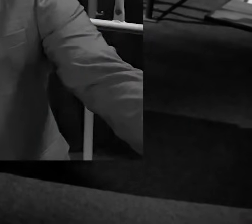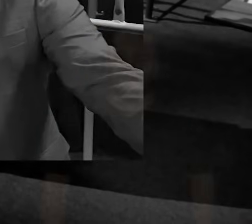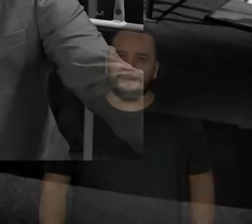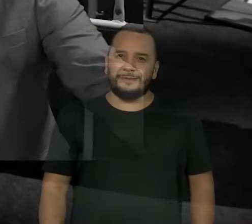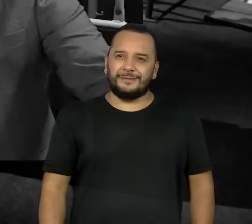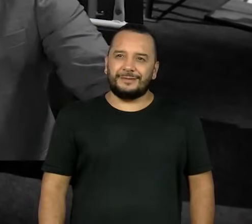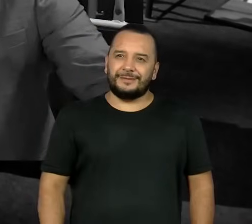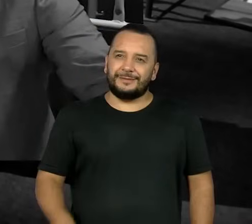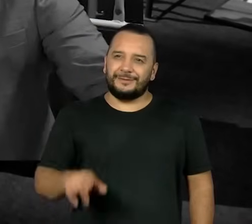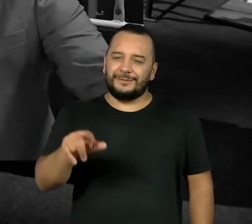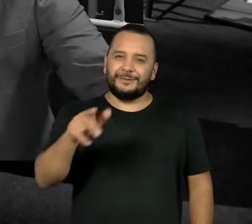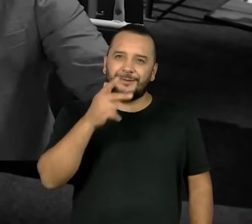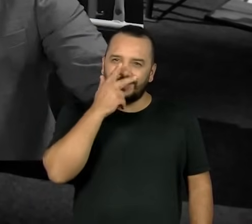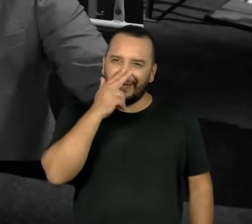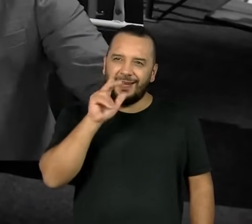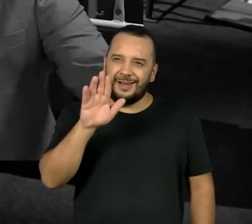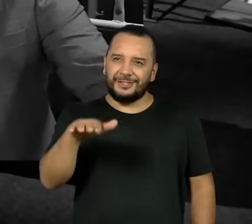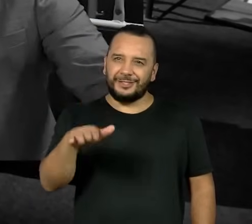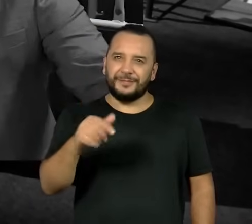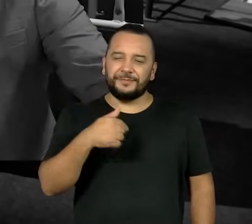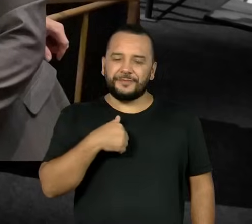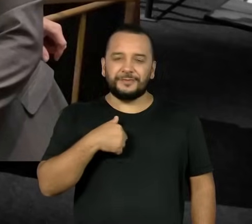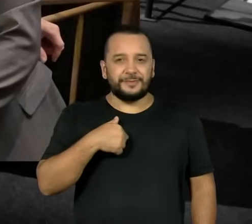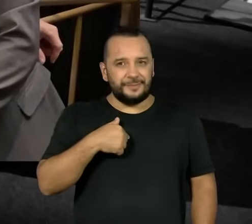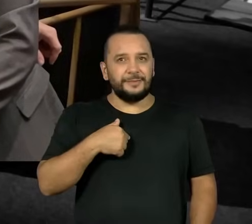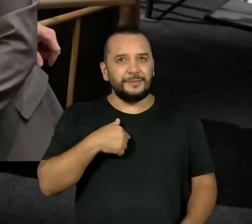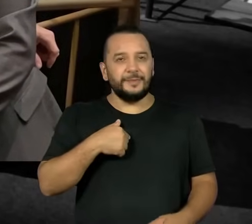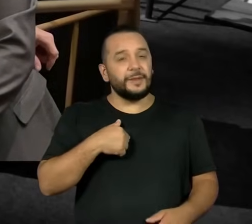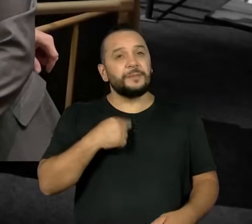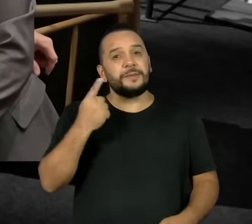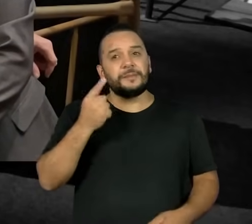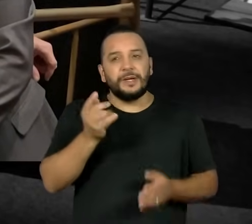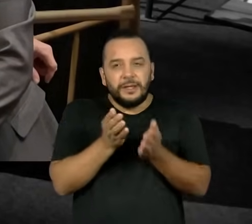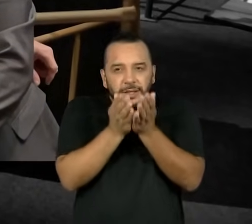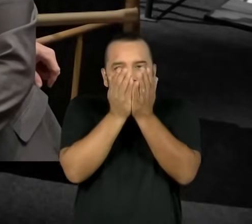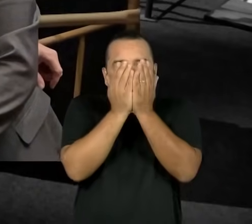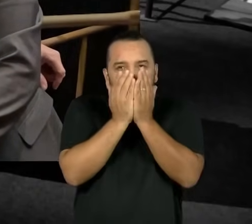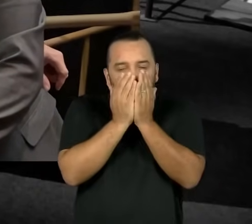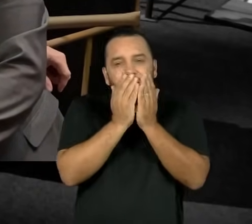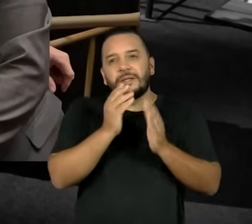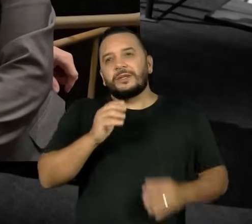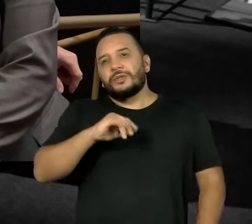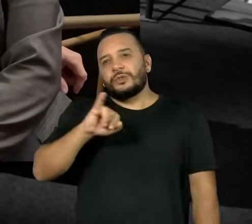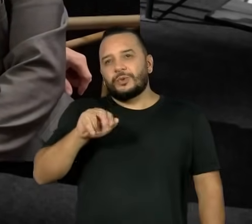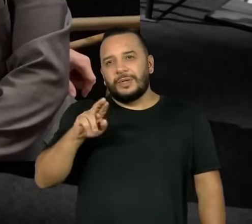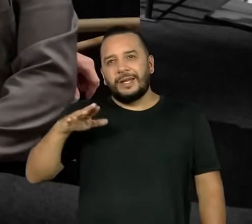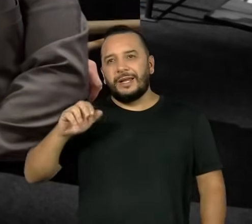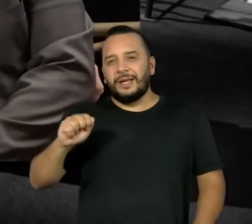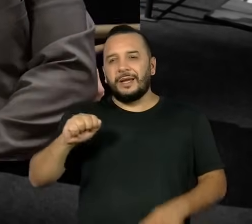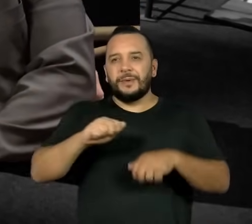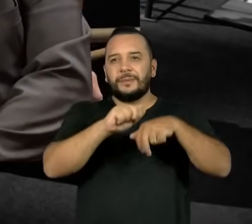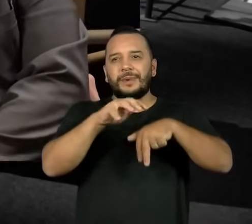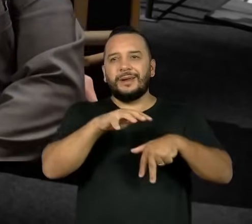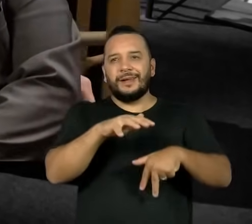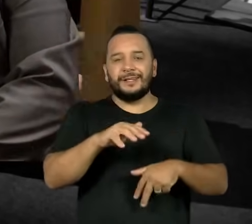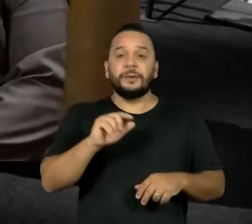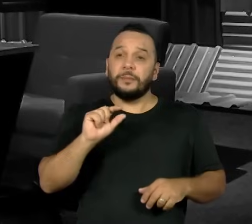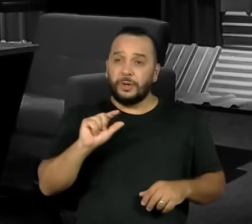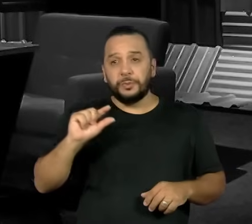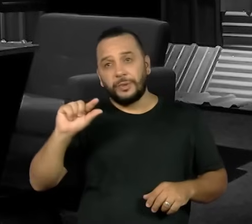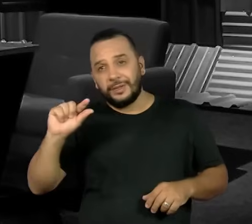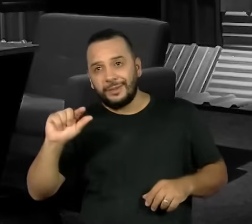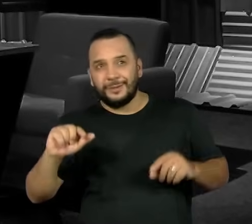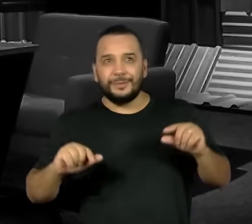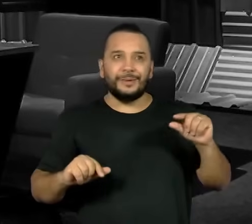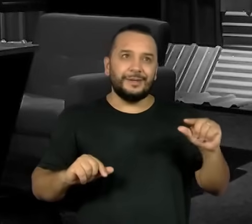Você acha que eu devo começar pela Jurema, pelo salto de paraquedas? Faz um pouquinho de cada.